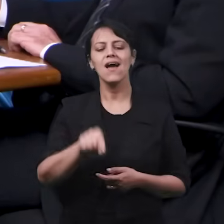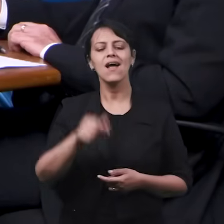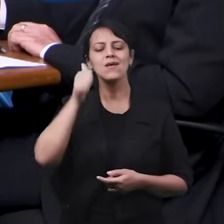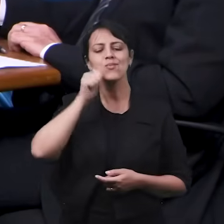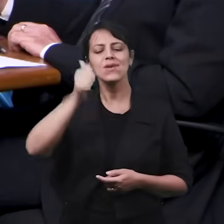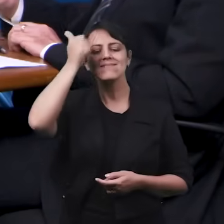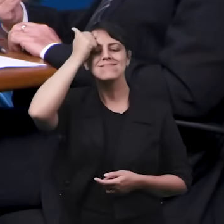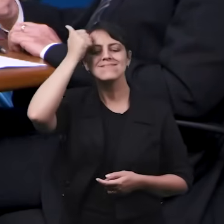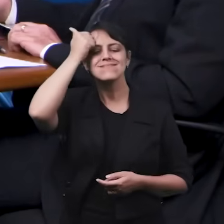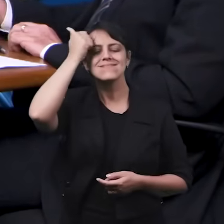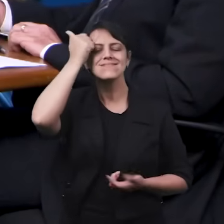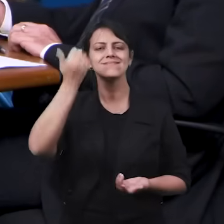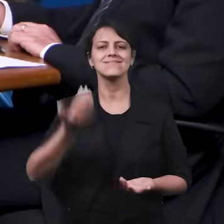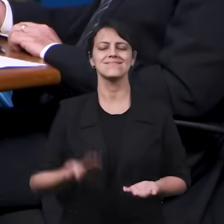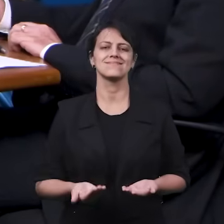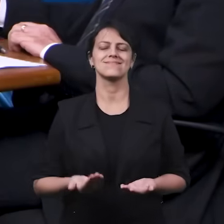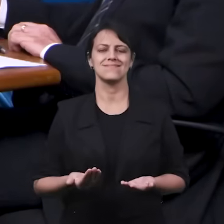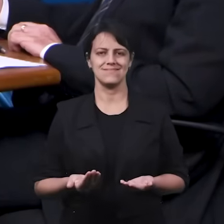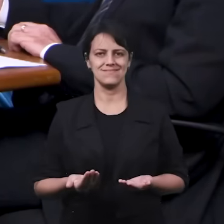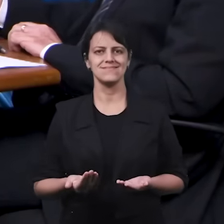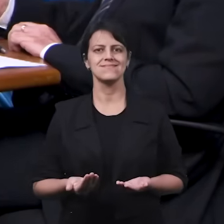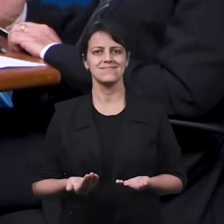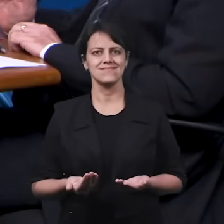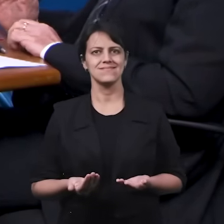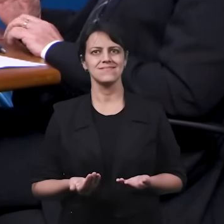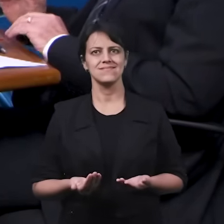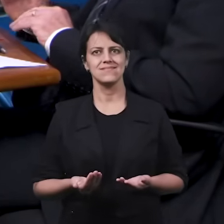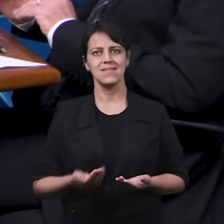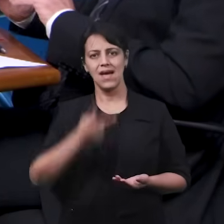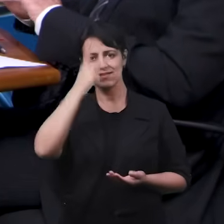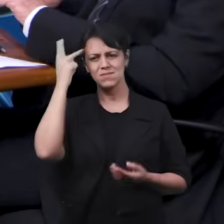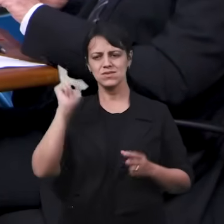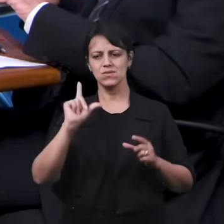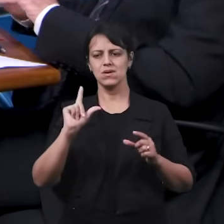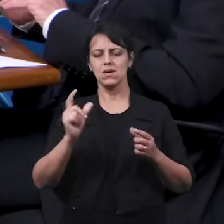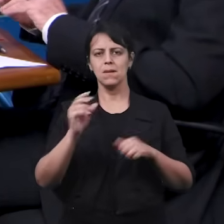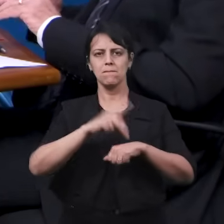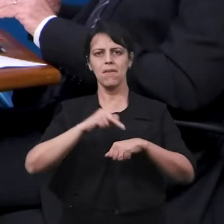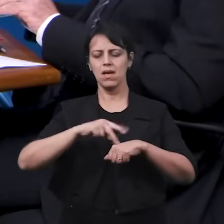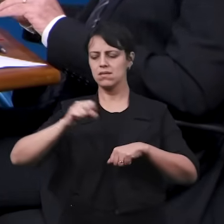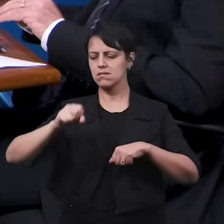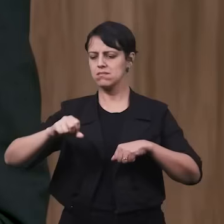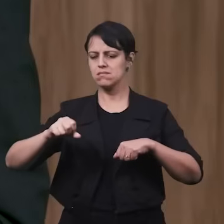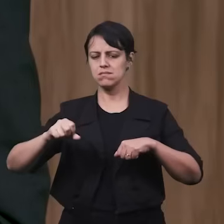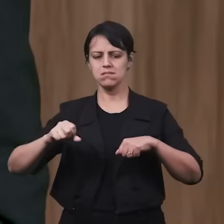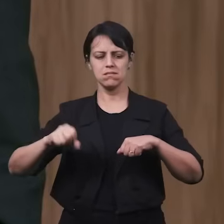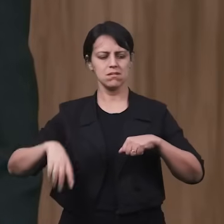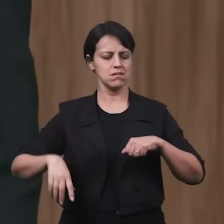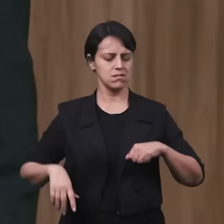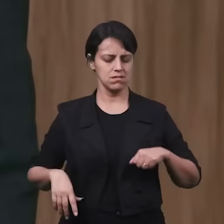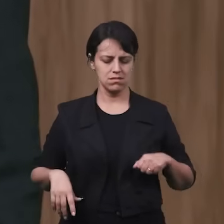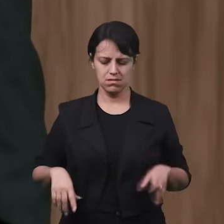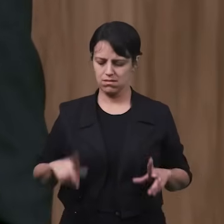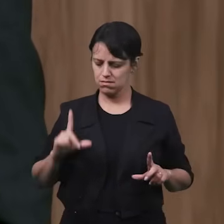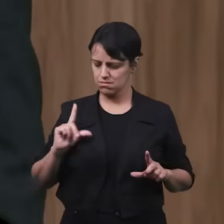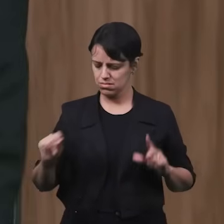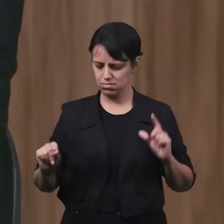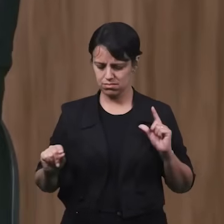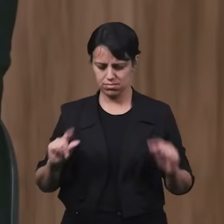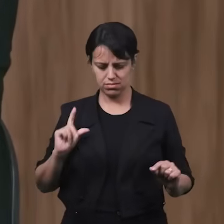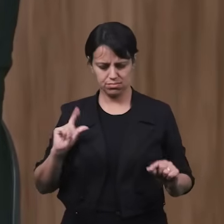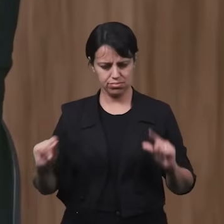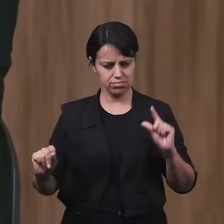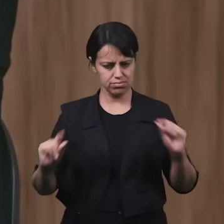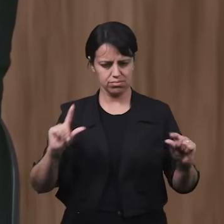nos dá uma oportunidade para nos convertermos do pecado. A turma foi saindo, só ficou ele. Você vê o próprio